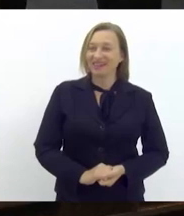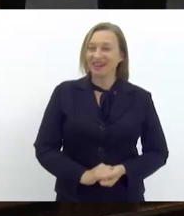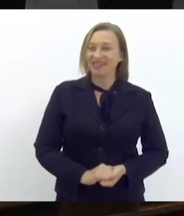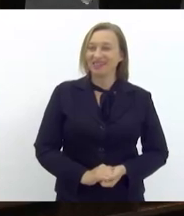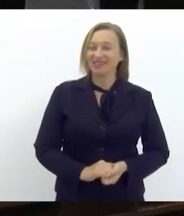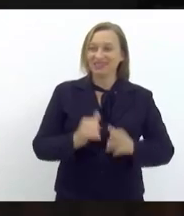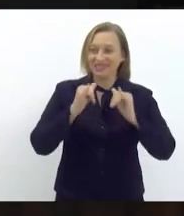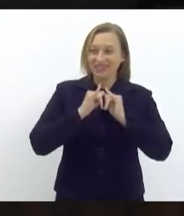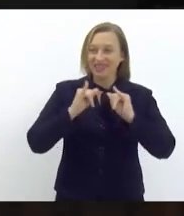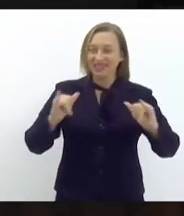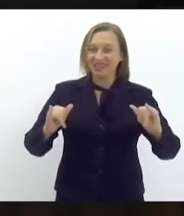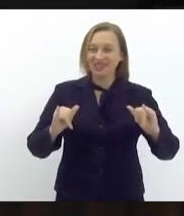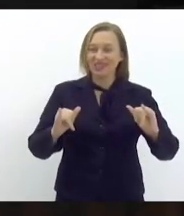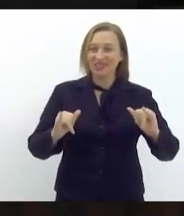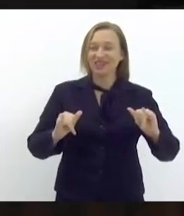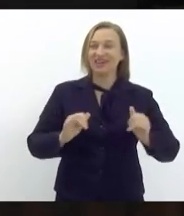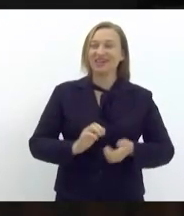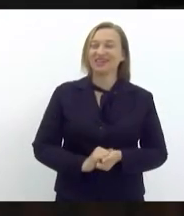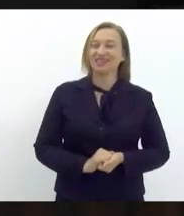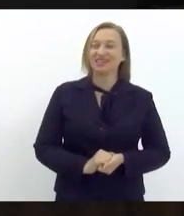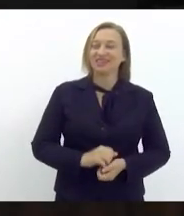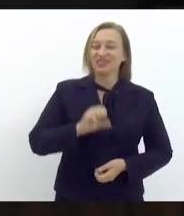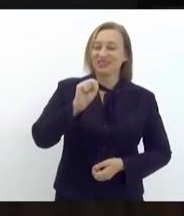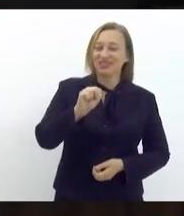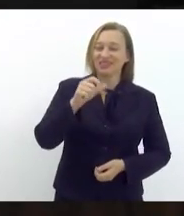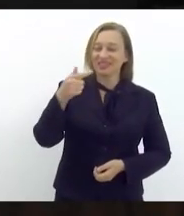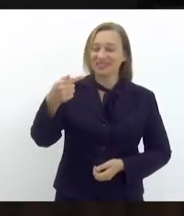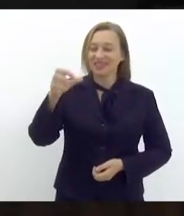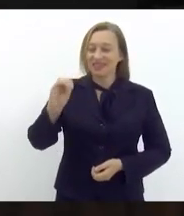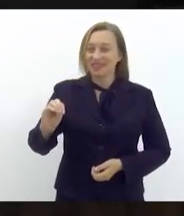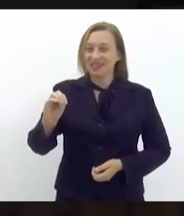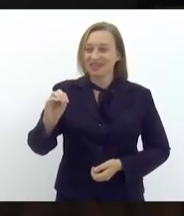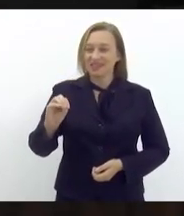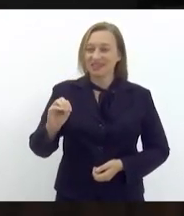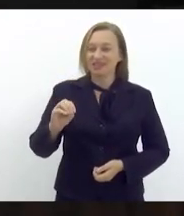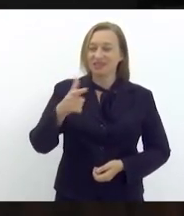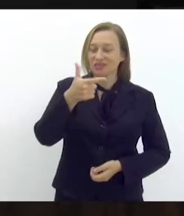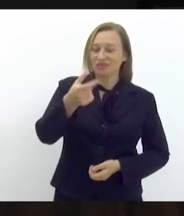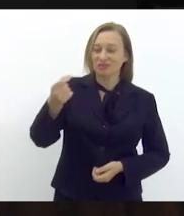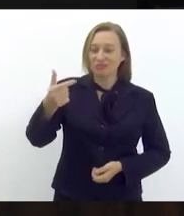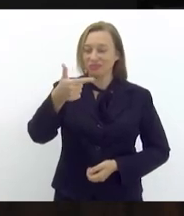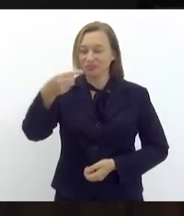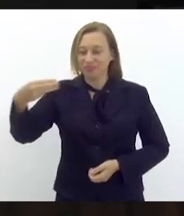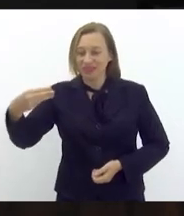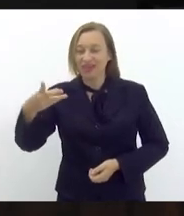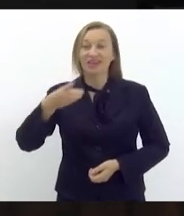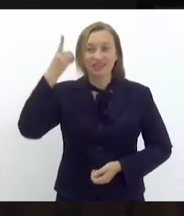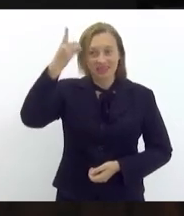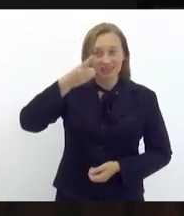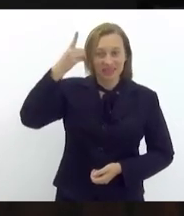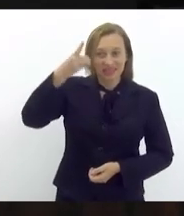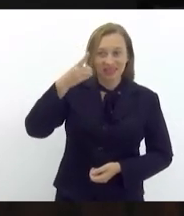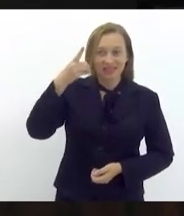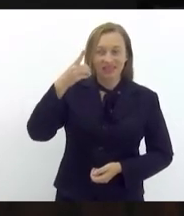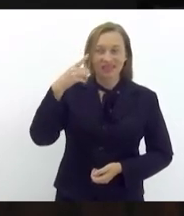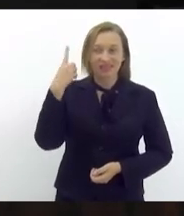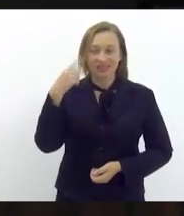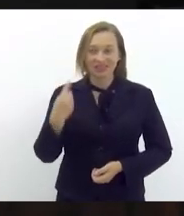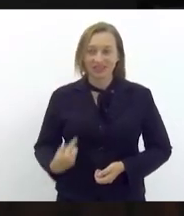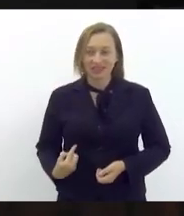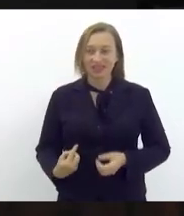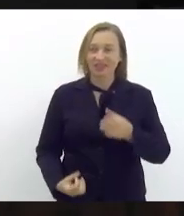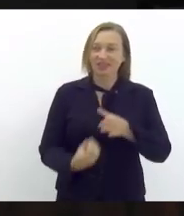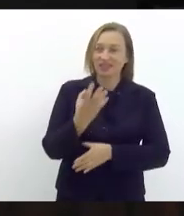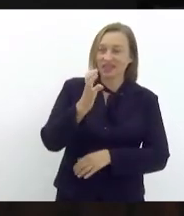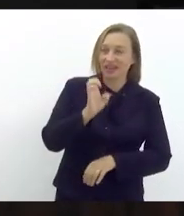anuncio projeto de lei número 870 de 2023 de autoria da deputada Dani Balbi que cria a lei